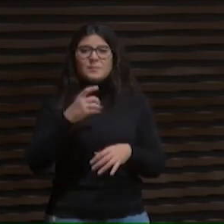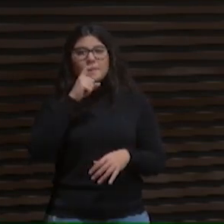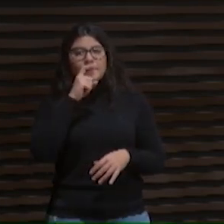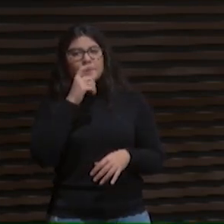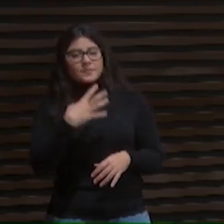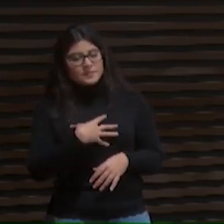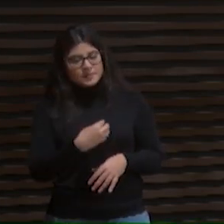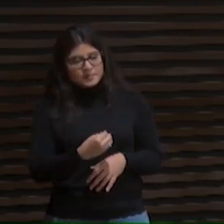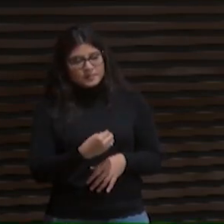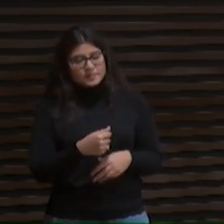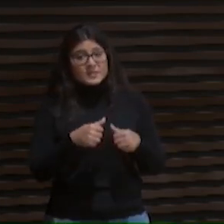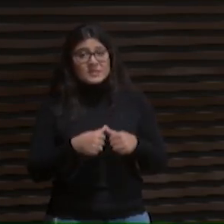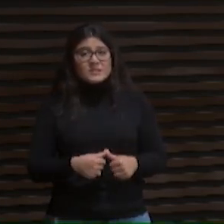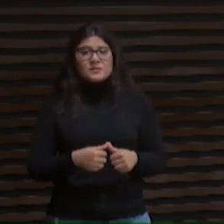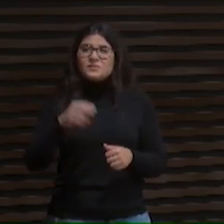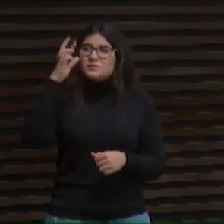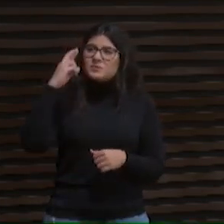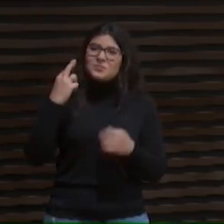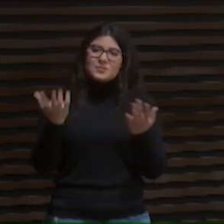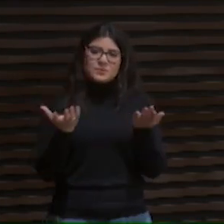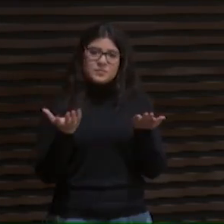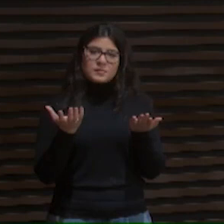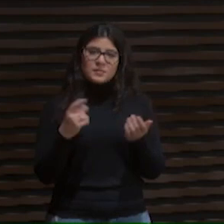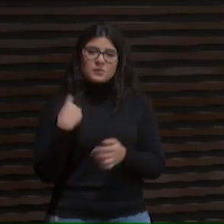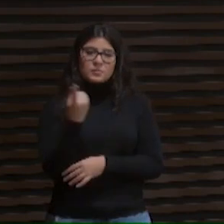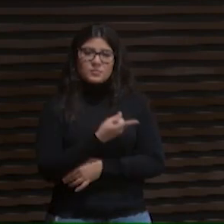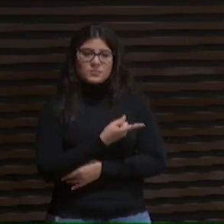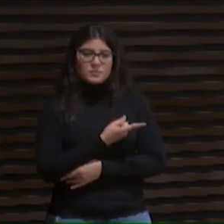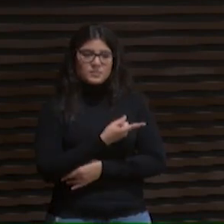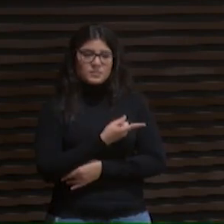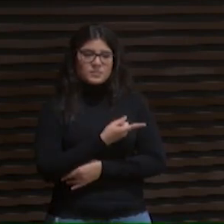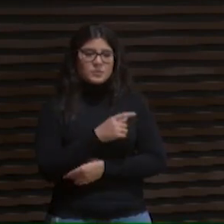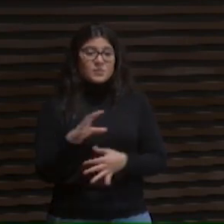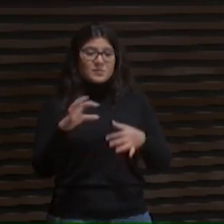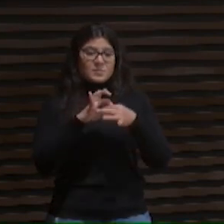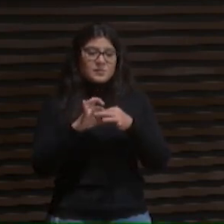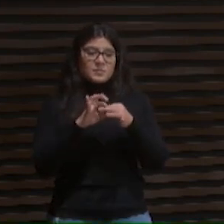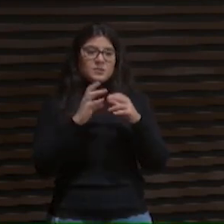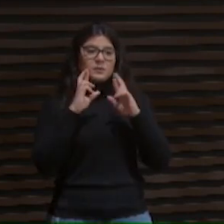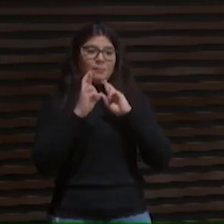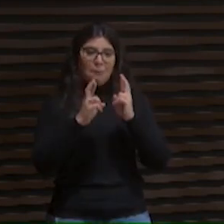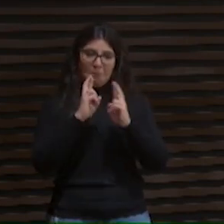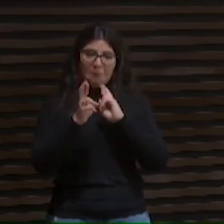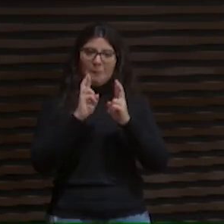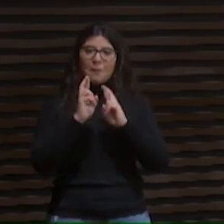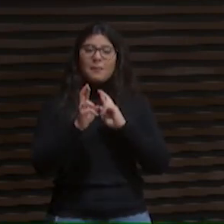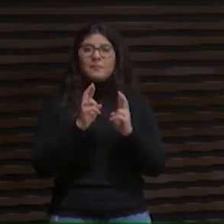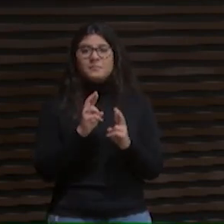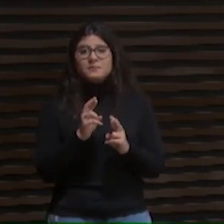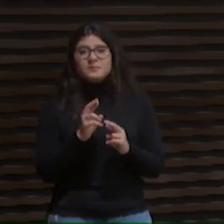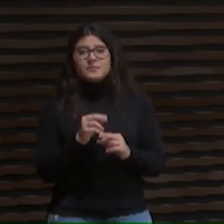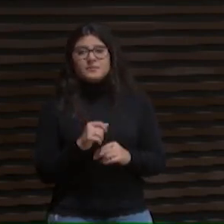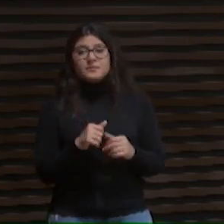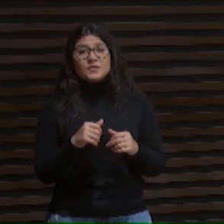filho. É isso que o Senhor quer conosco. Um relacionamento. E esse relacionamento